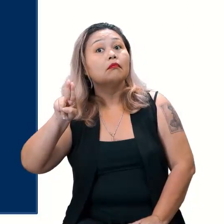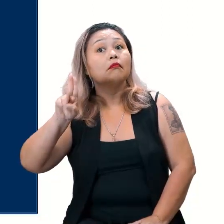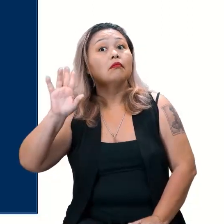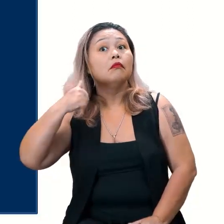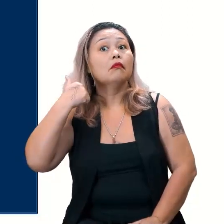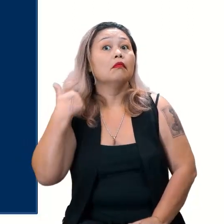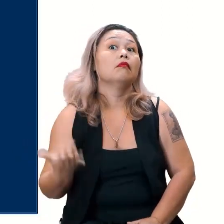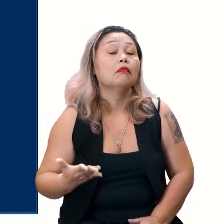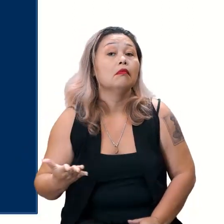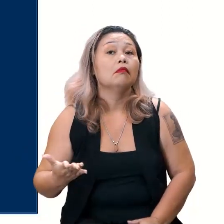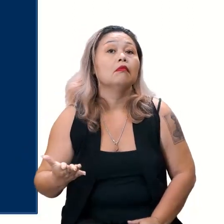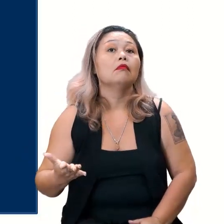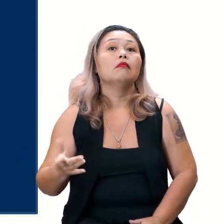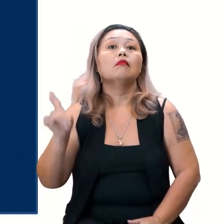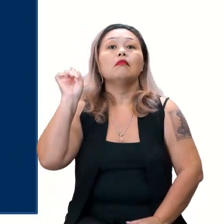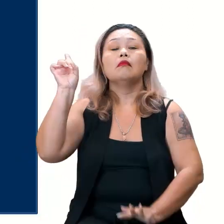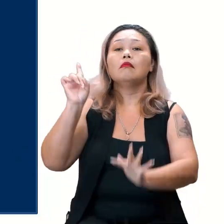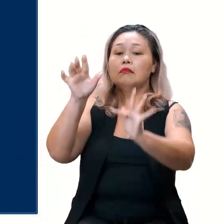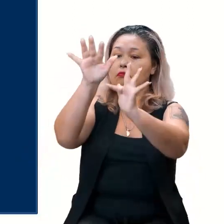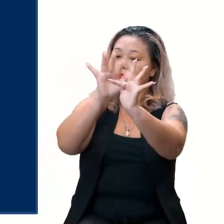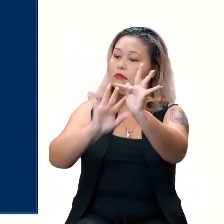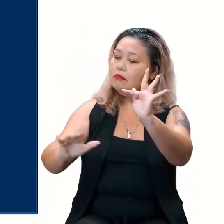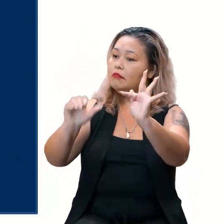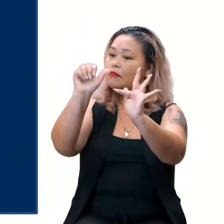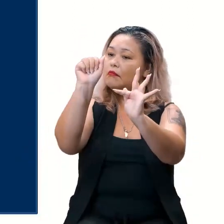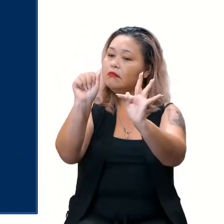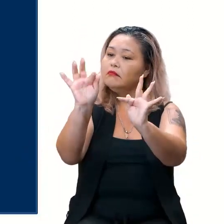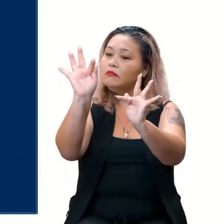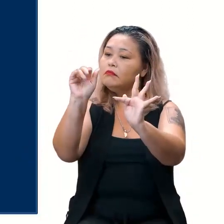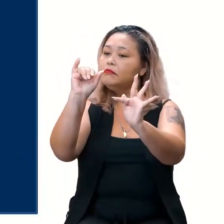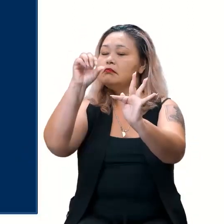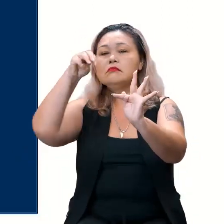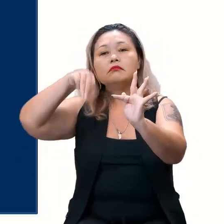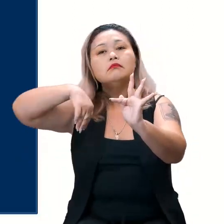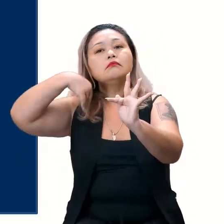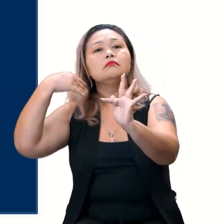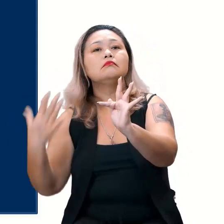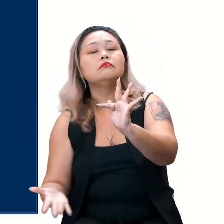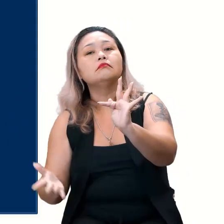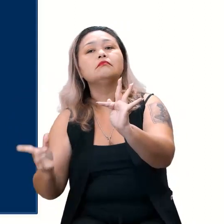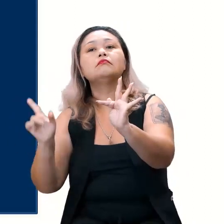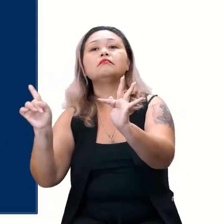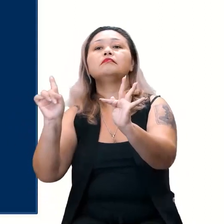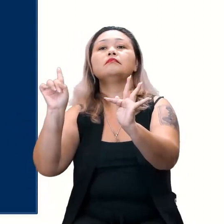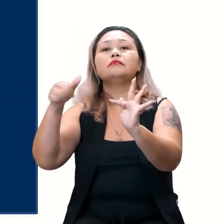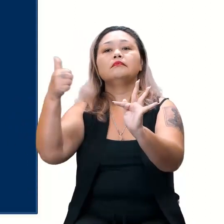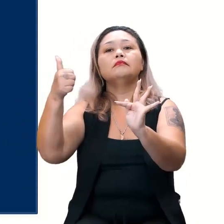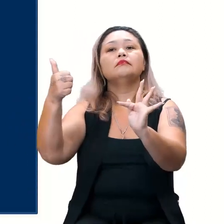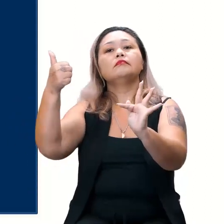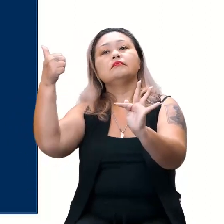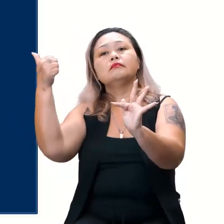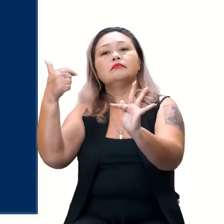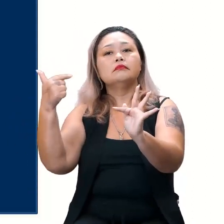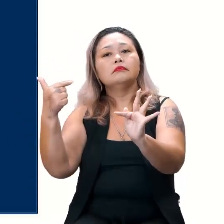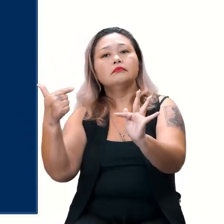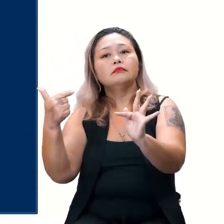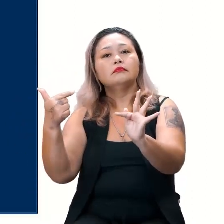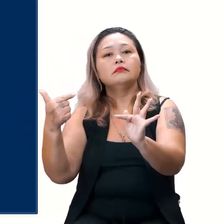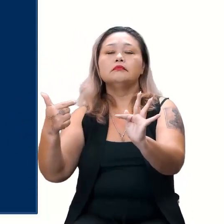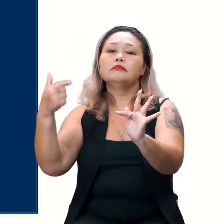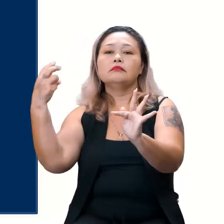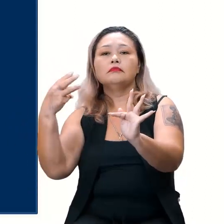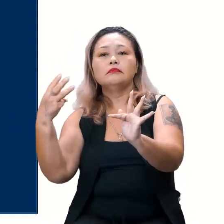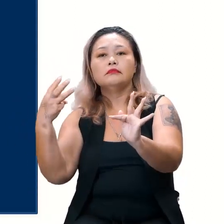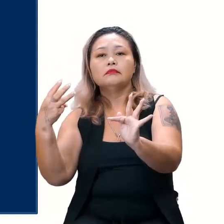A função afim é considerada uma função do primeiro grau? Que grau? Do segundo